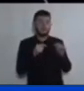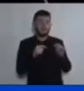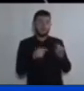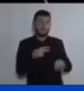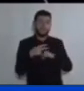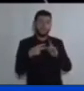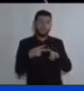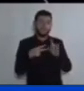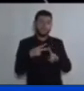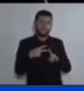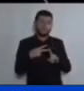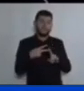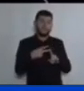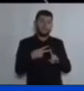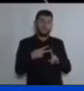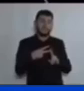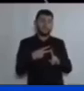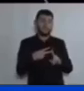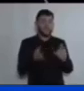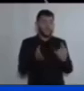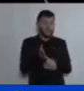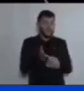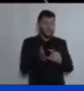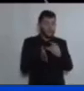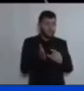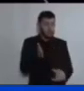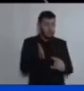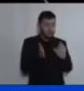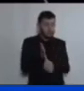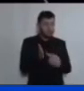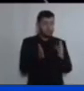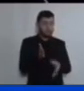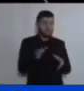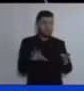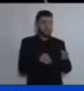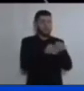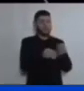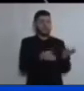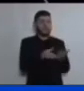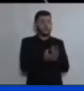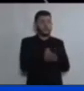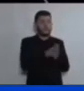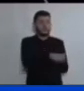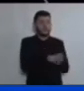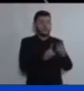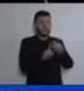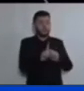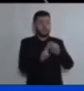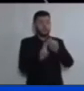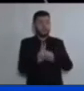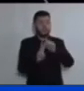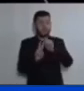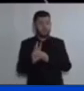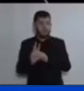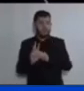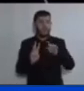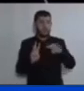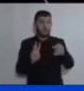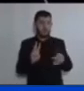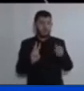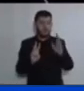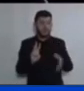segundo lugar verifica-se que o acordo foi juntar aos autos da ação penal cerca de três meses após aí a decisão judicial que